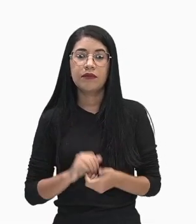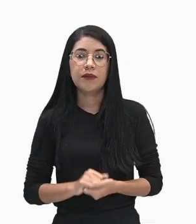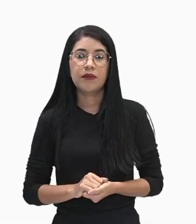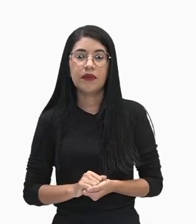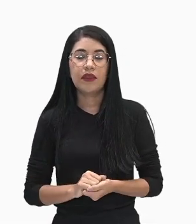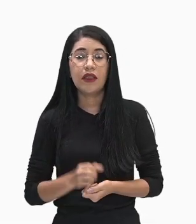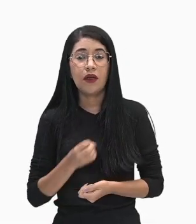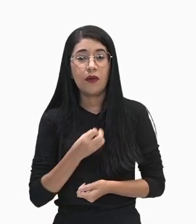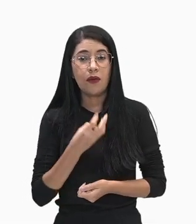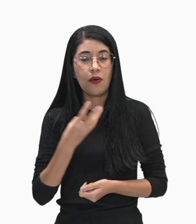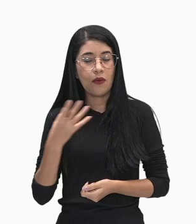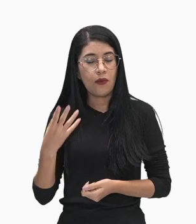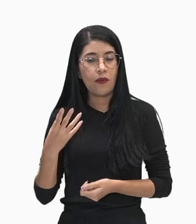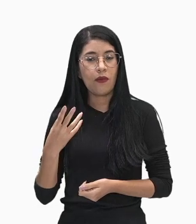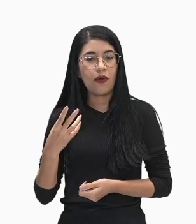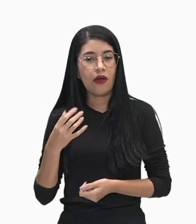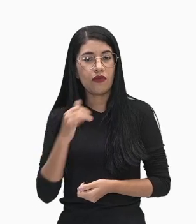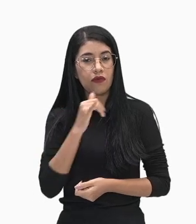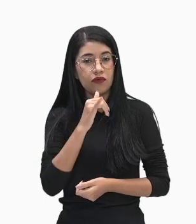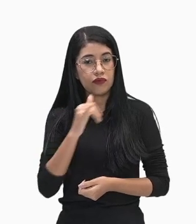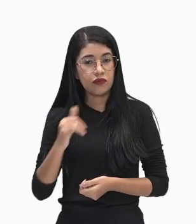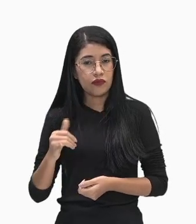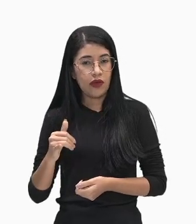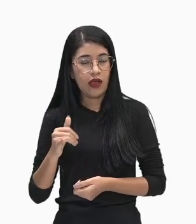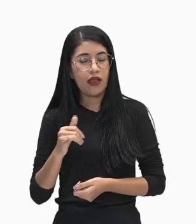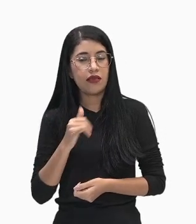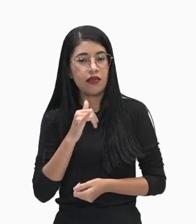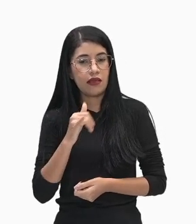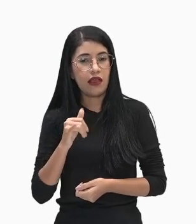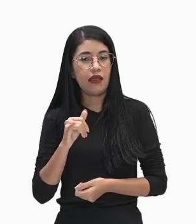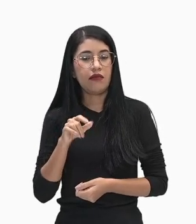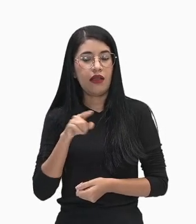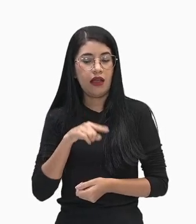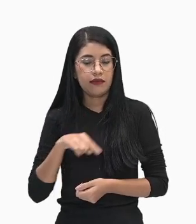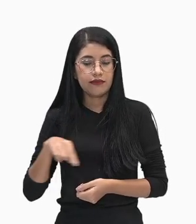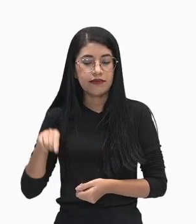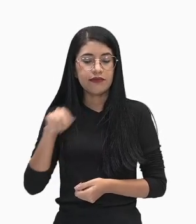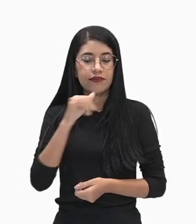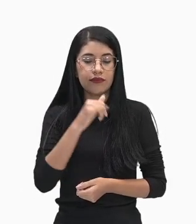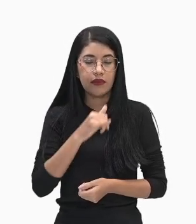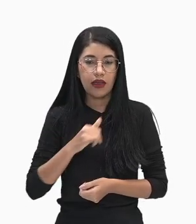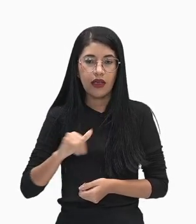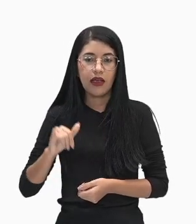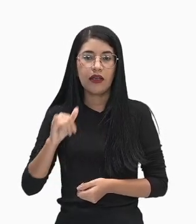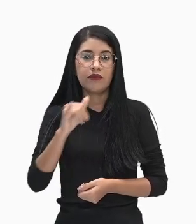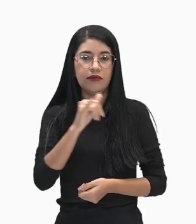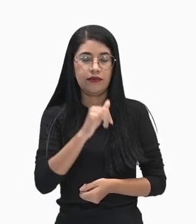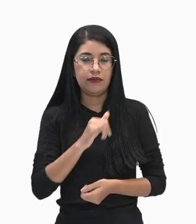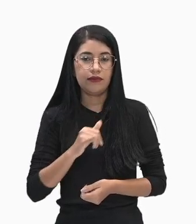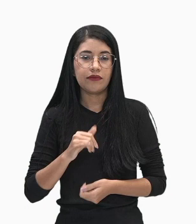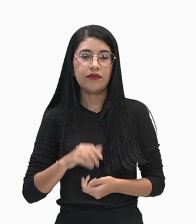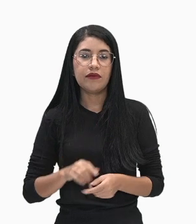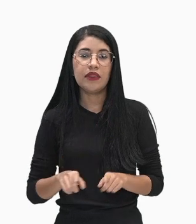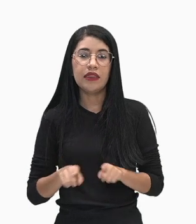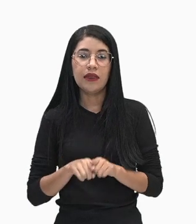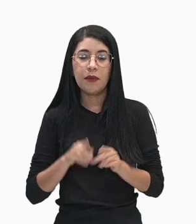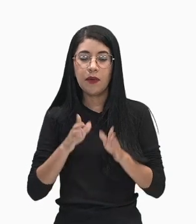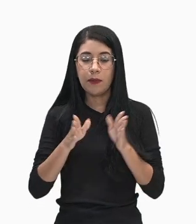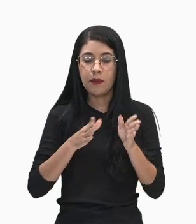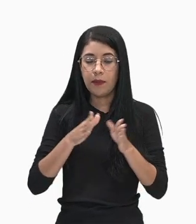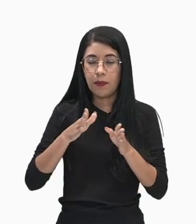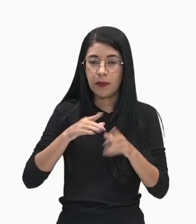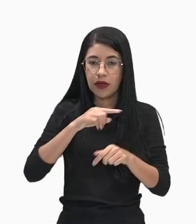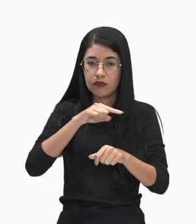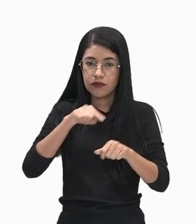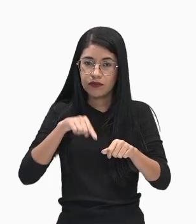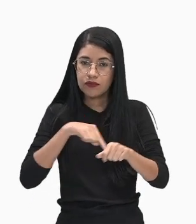quantidade de carga elétrica que passou pelo condutor, tá? E o intervalo de tempo que essa